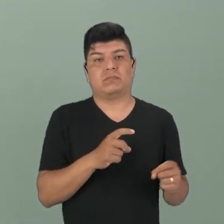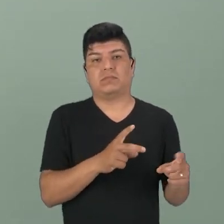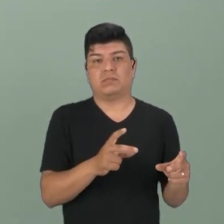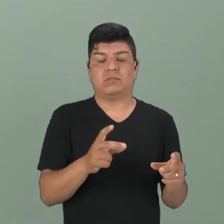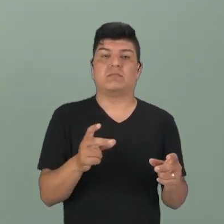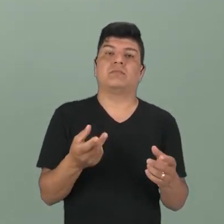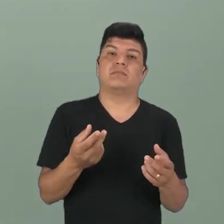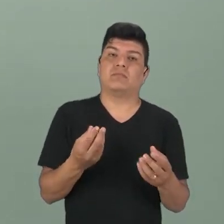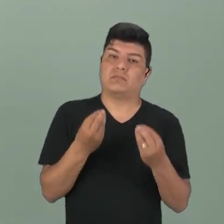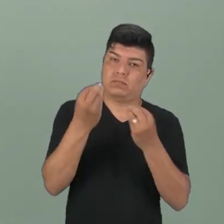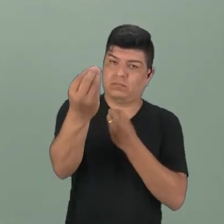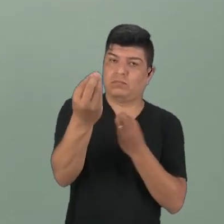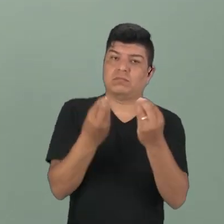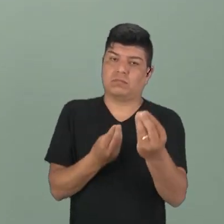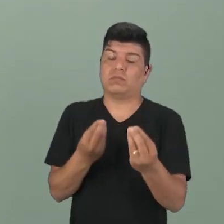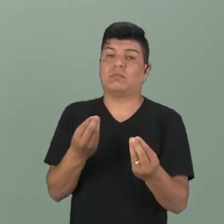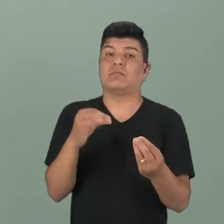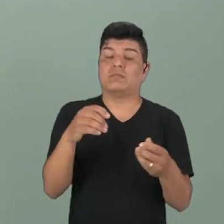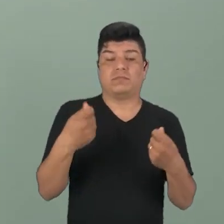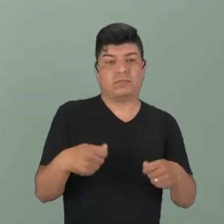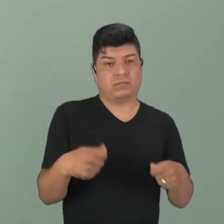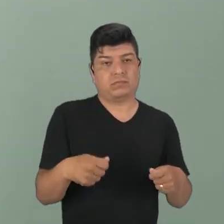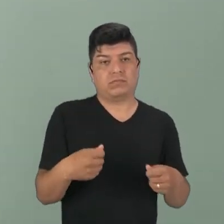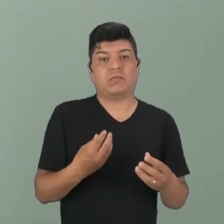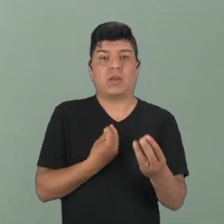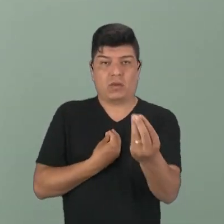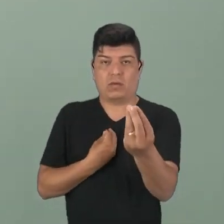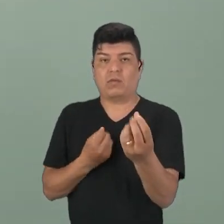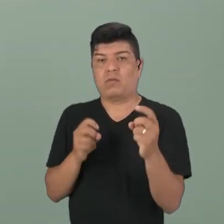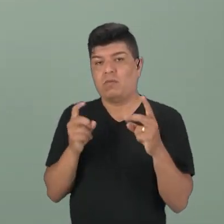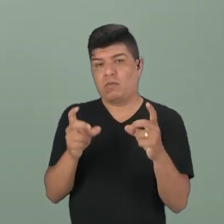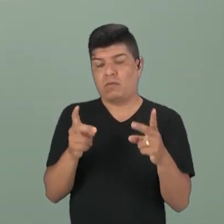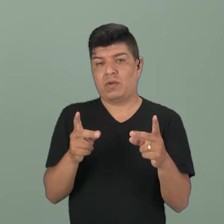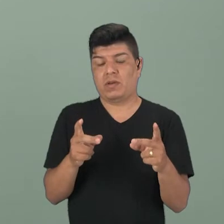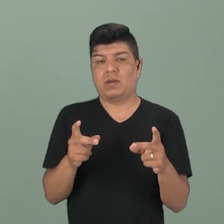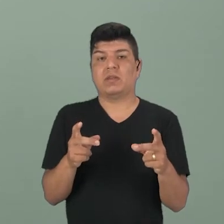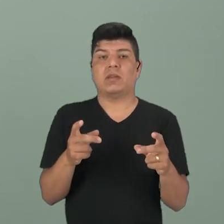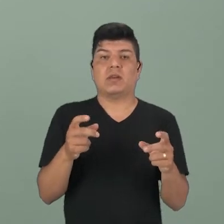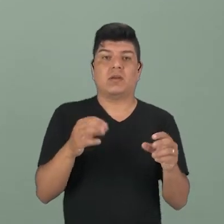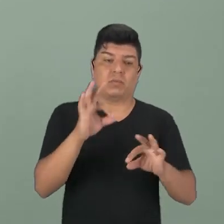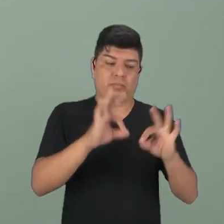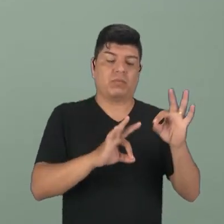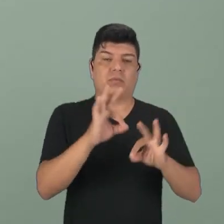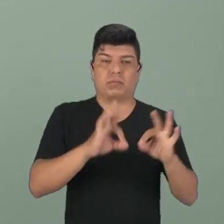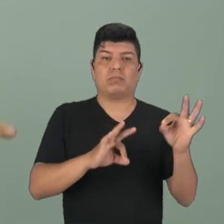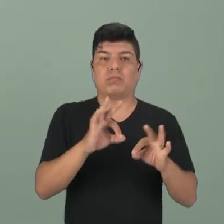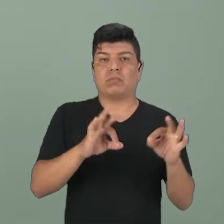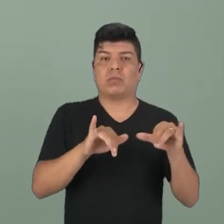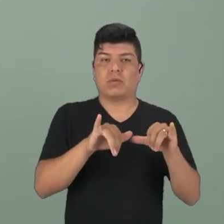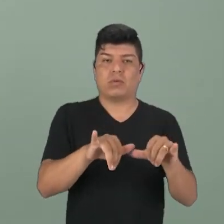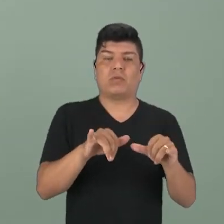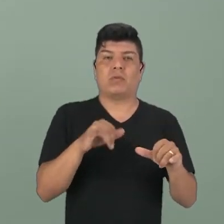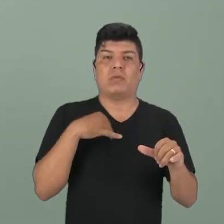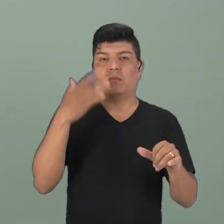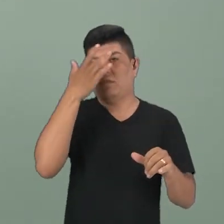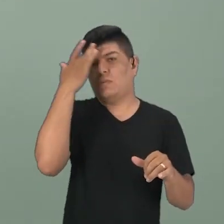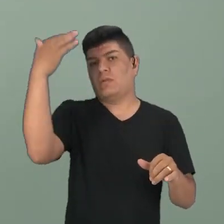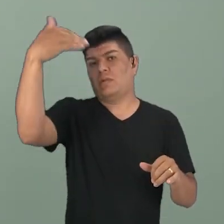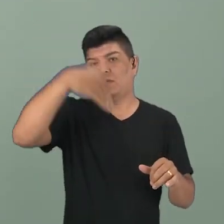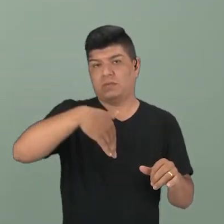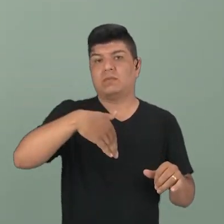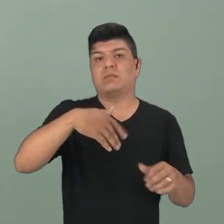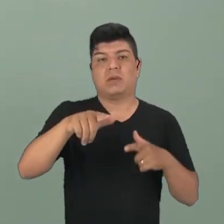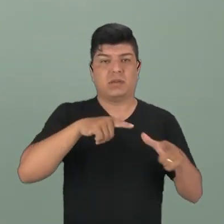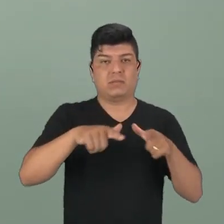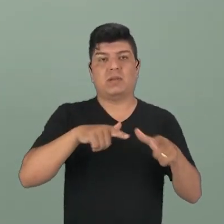oferta, né? Então as pessoas pensaram que, bem, se estão precisando, então não vou lá vender. E aí foram montando comércios, foram vindo pessoas também